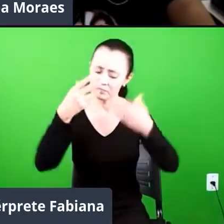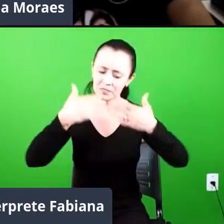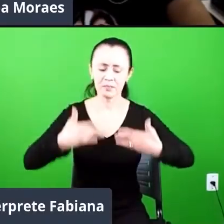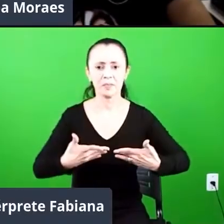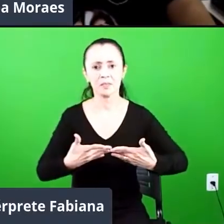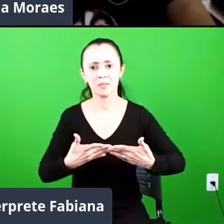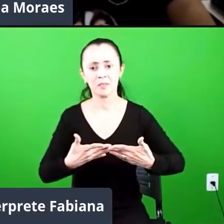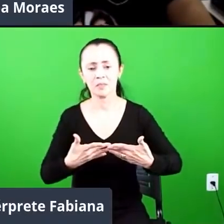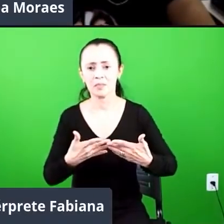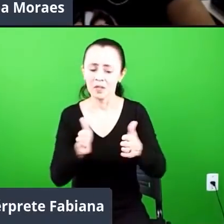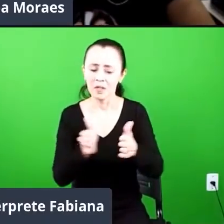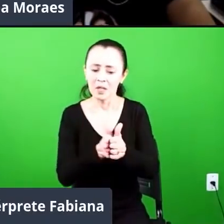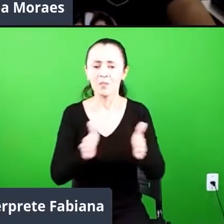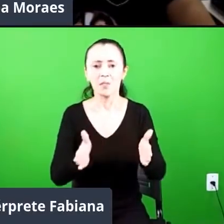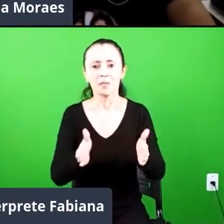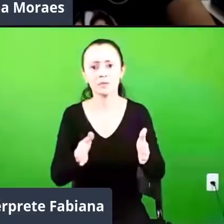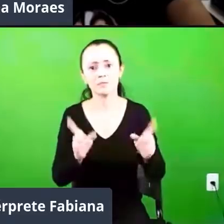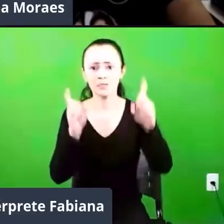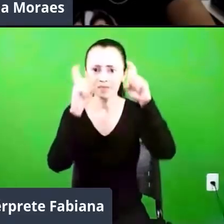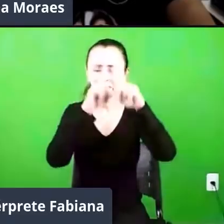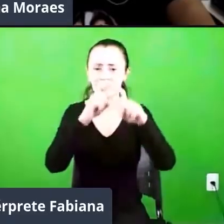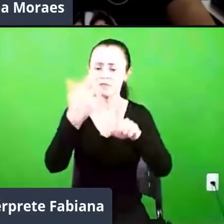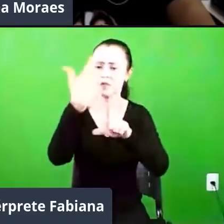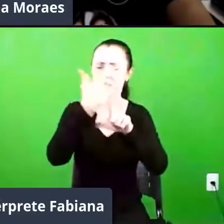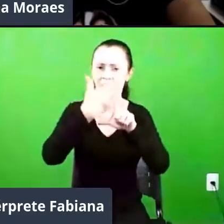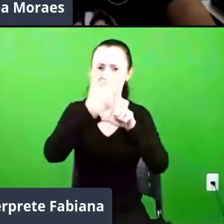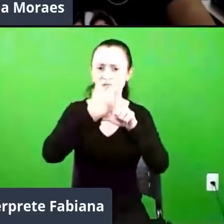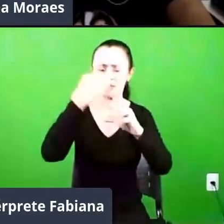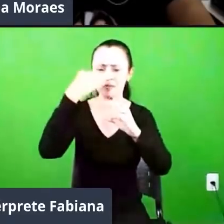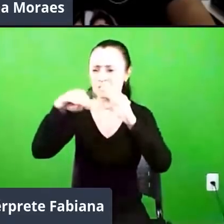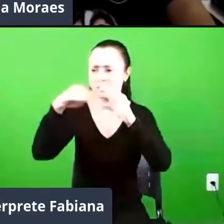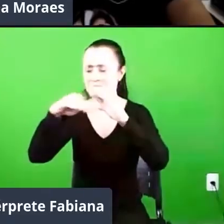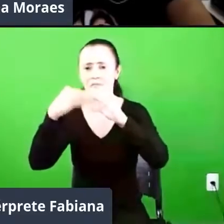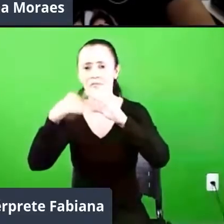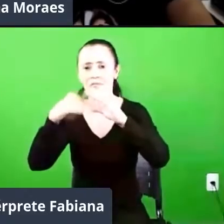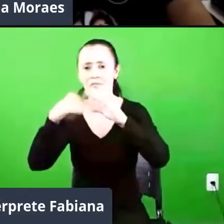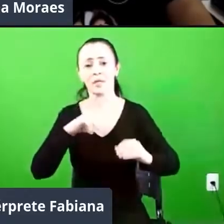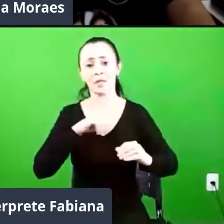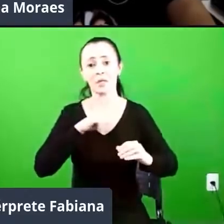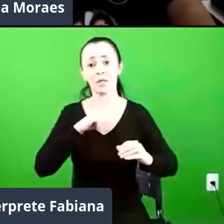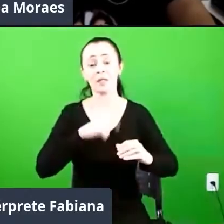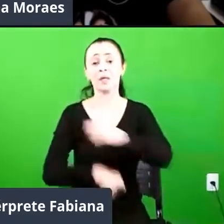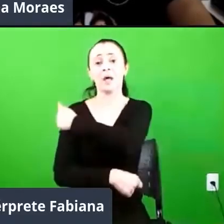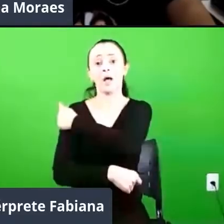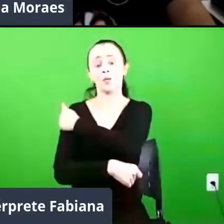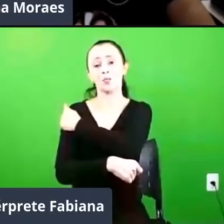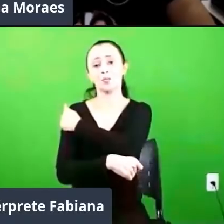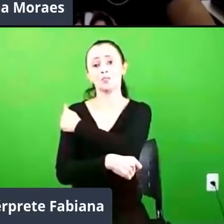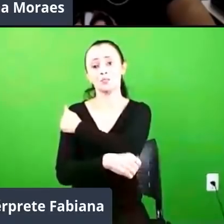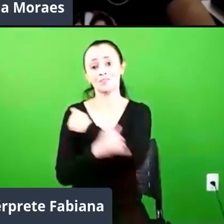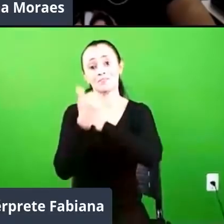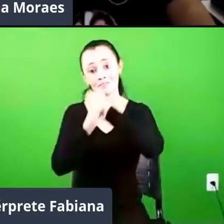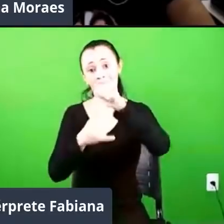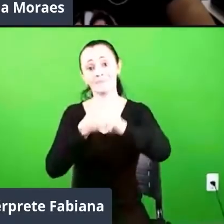esse sistema de gravar vídeos, enviar vídeos. Nós temos alunos que têm acesso à internet, mas também nós temos aquele aluno que não